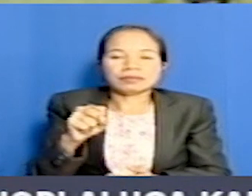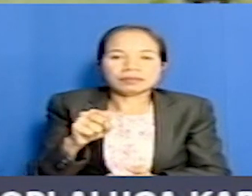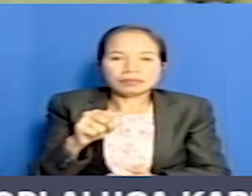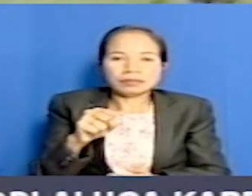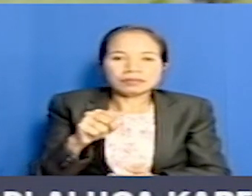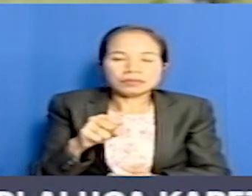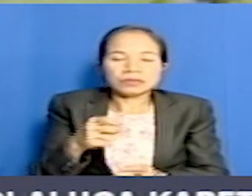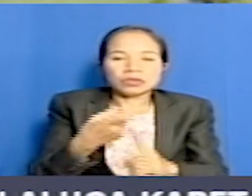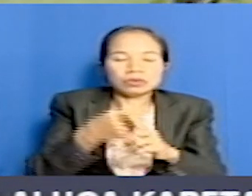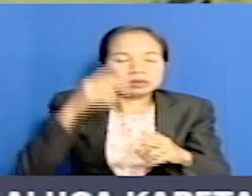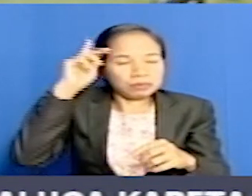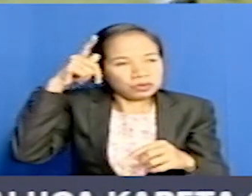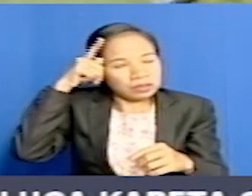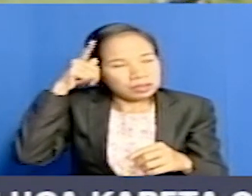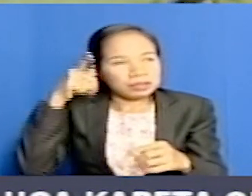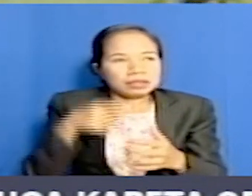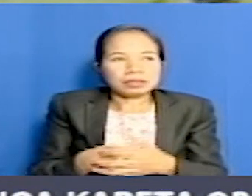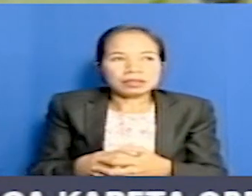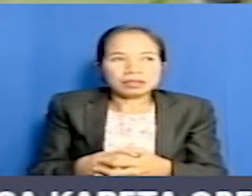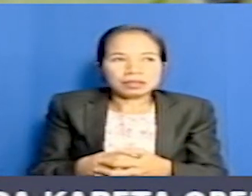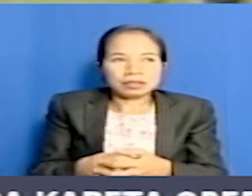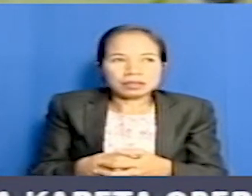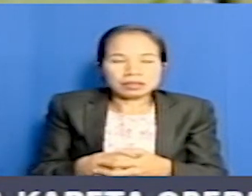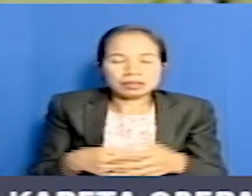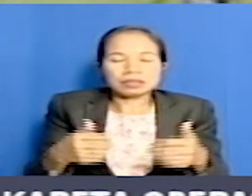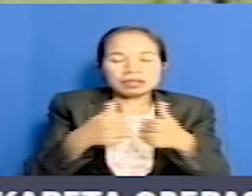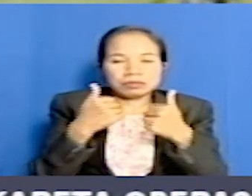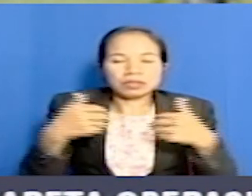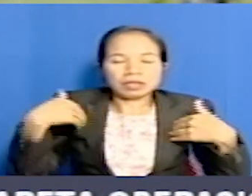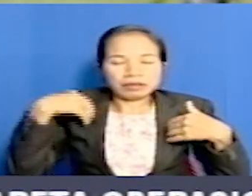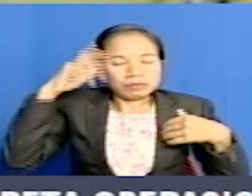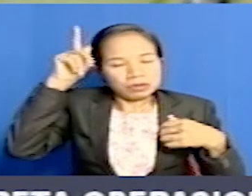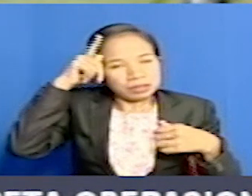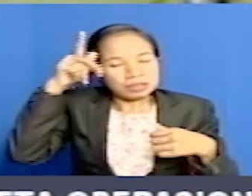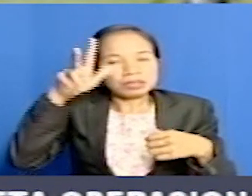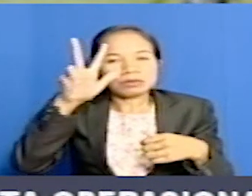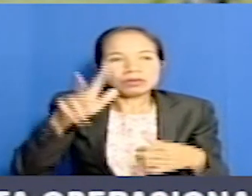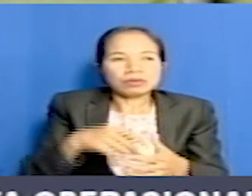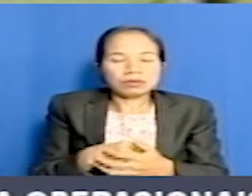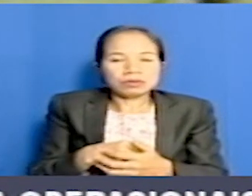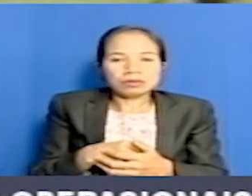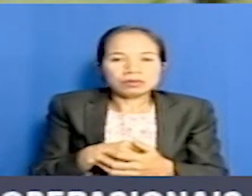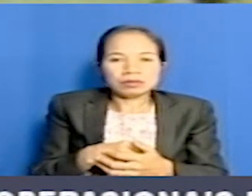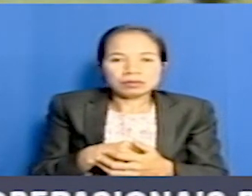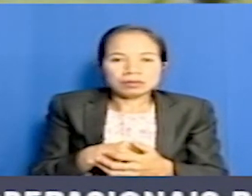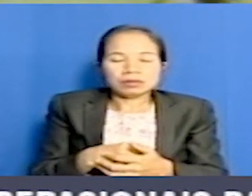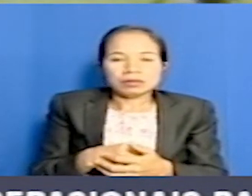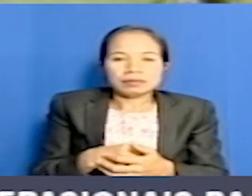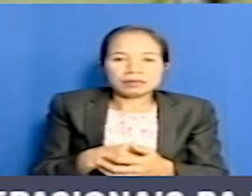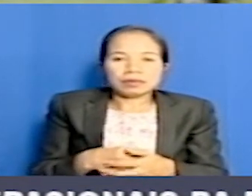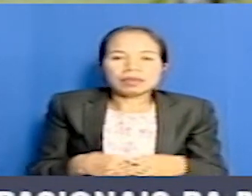reintegra a arte marciais para a sociedade no enquadramento da modalidade de esporto e a política tolutan, mas a derivada se reintegra,